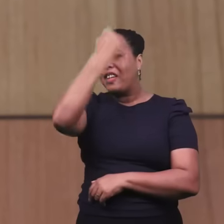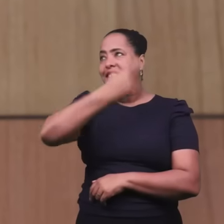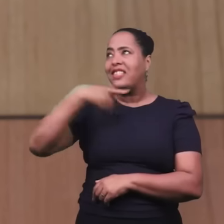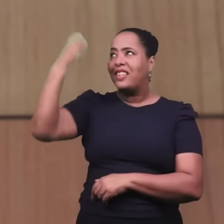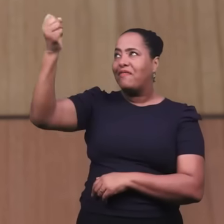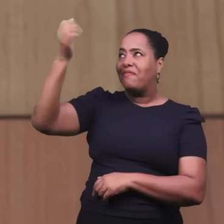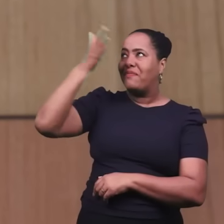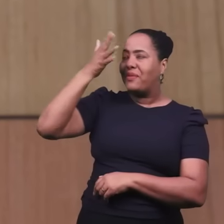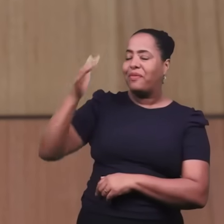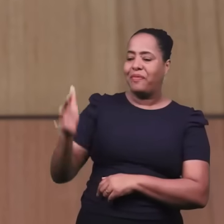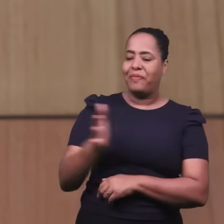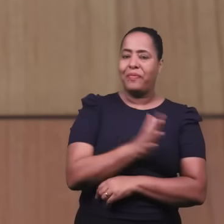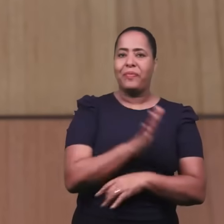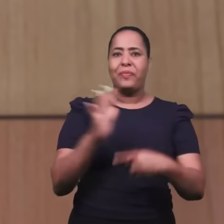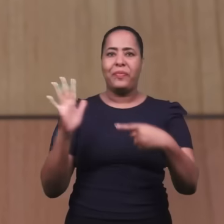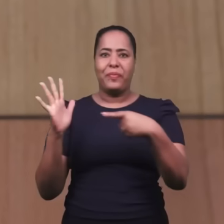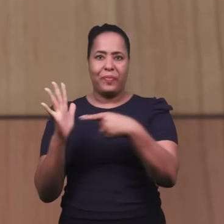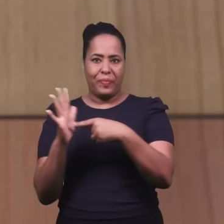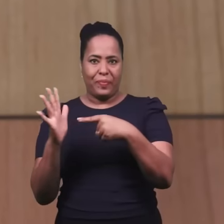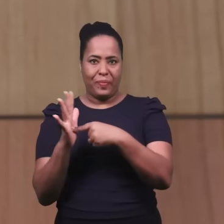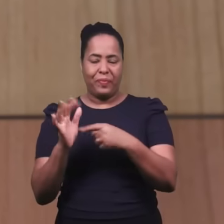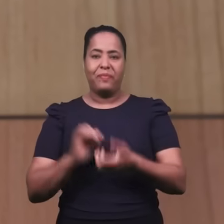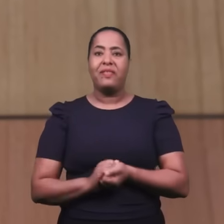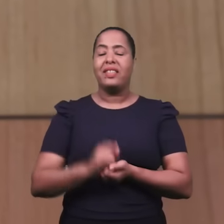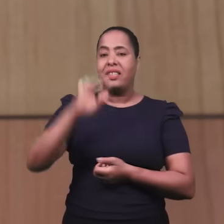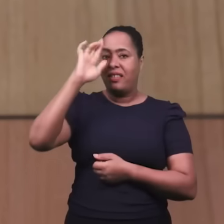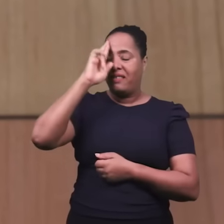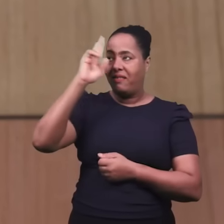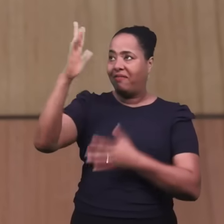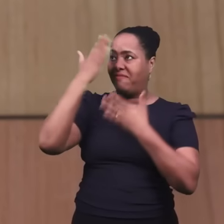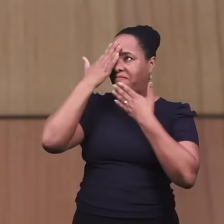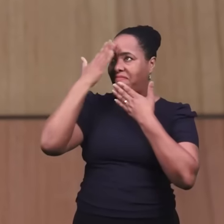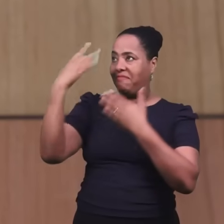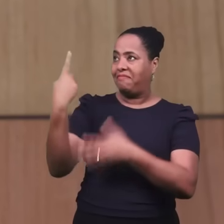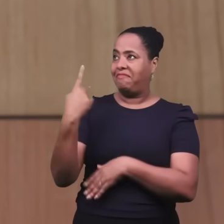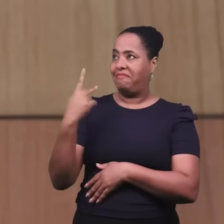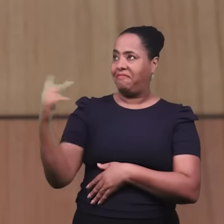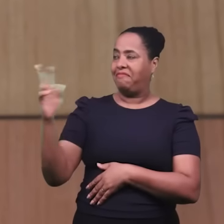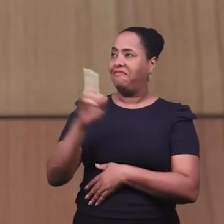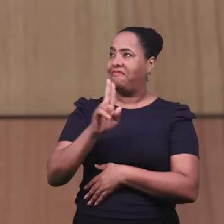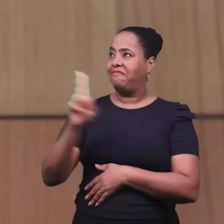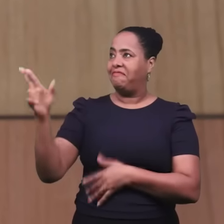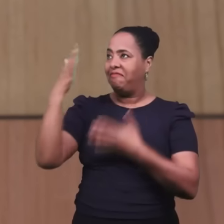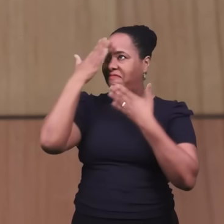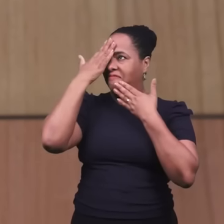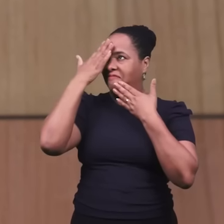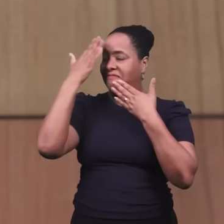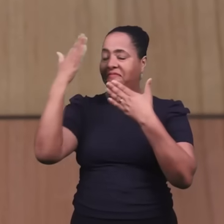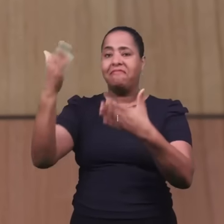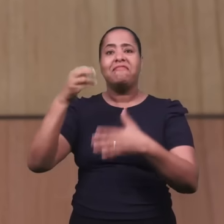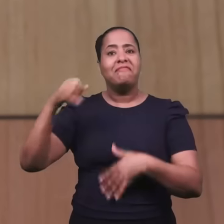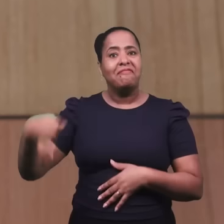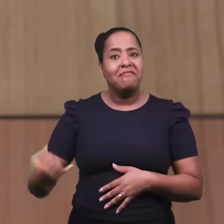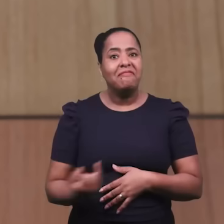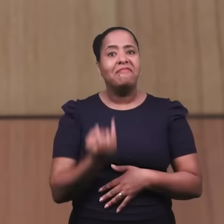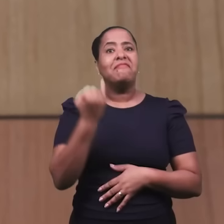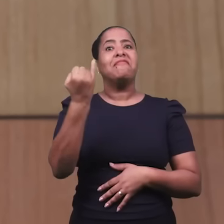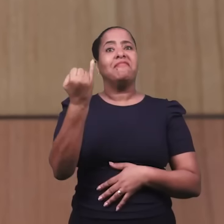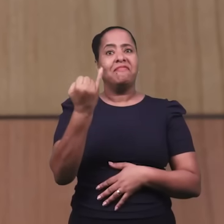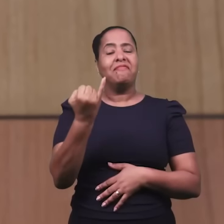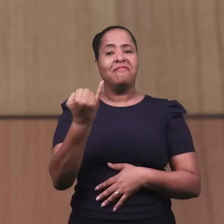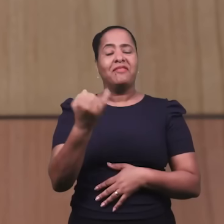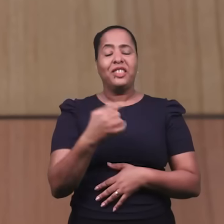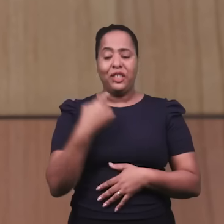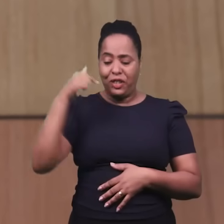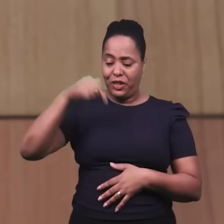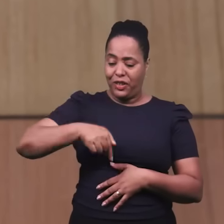Senhor, nós glorificamos o Teu nome. Nós bendizemos ao Senhor por mais uma oportunidade de poder